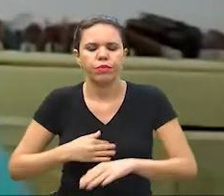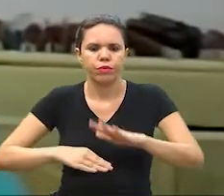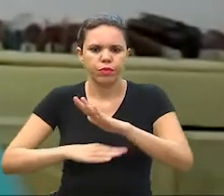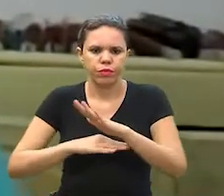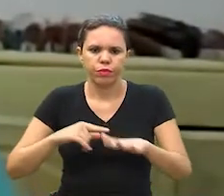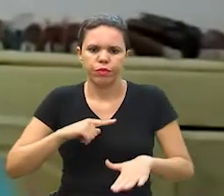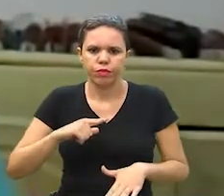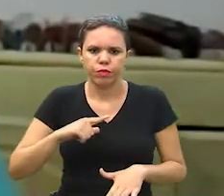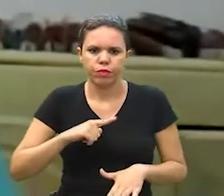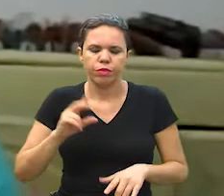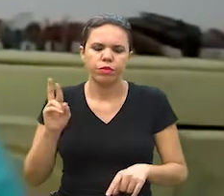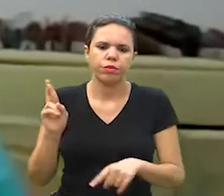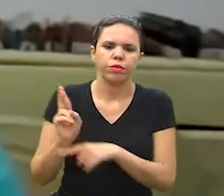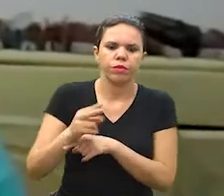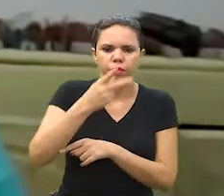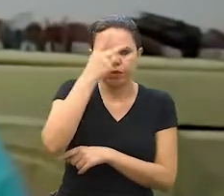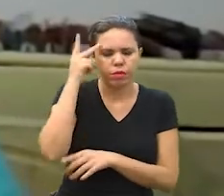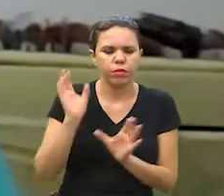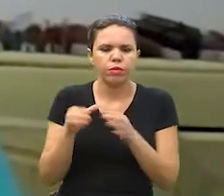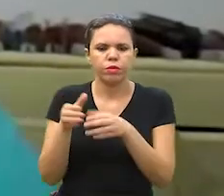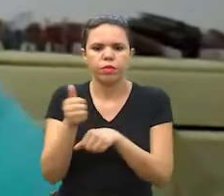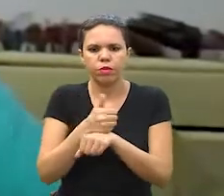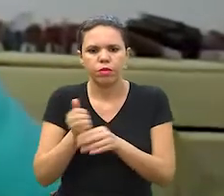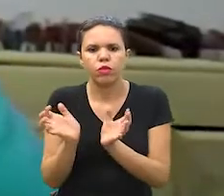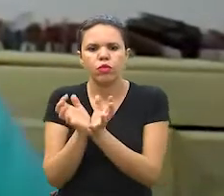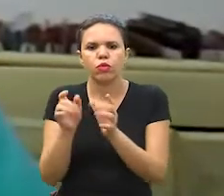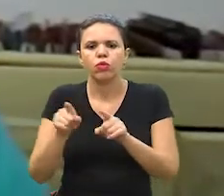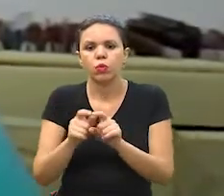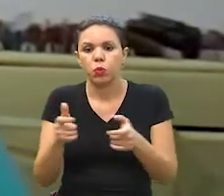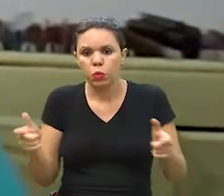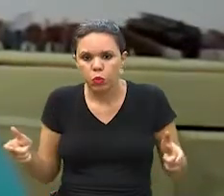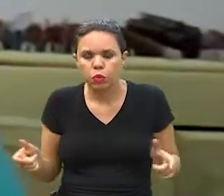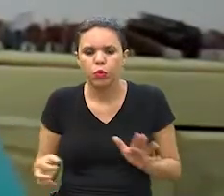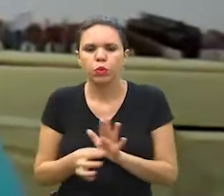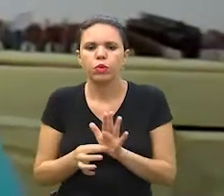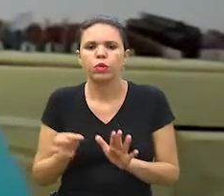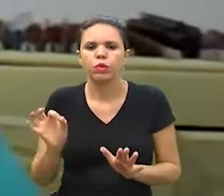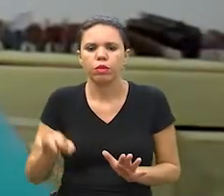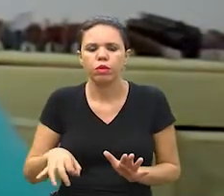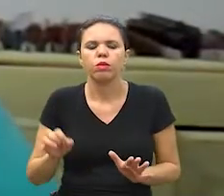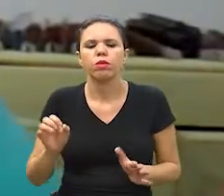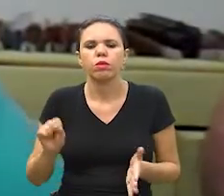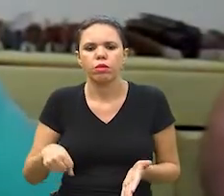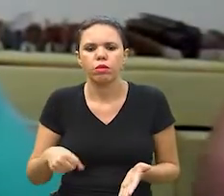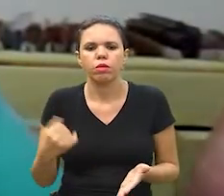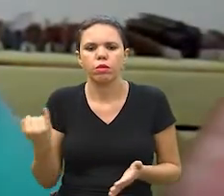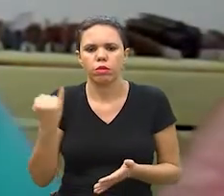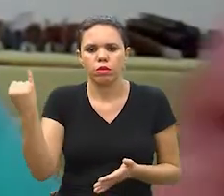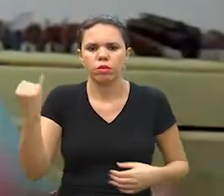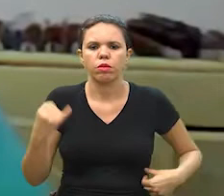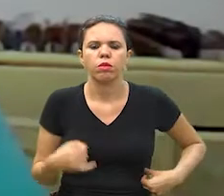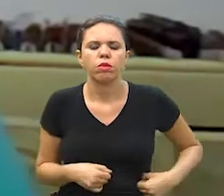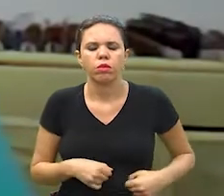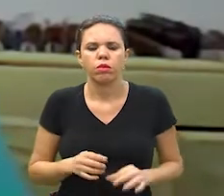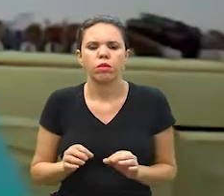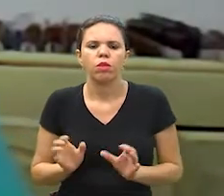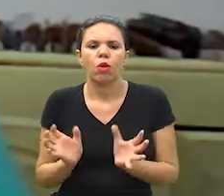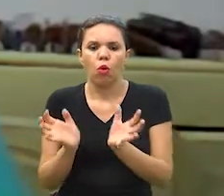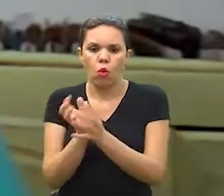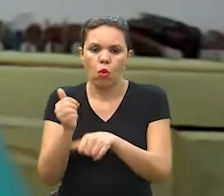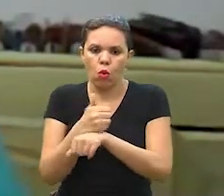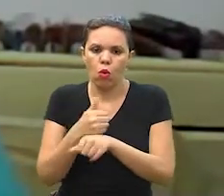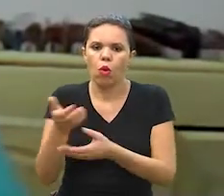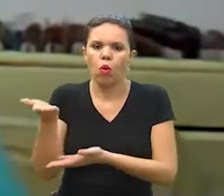Câmara tenha representação nesse comitê, que seja um comitê amplo, não tenho dúvida. Mas é importante que esse comitê